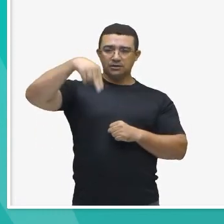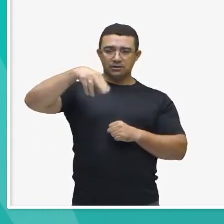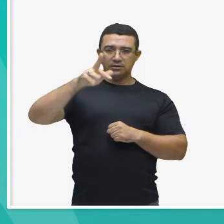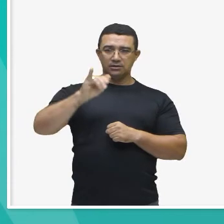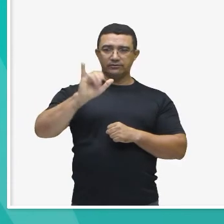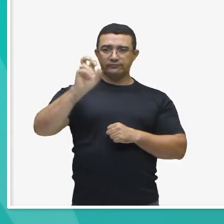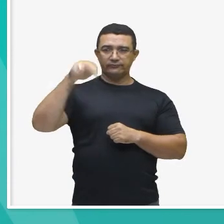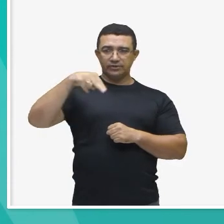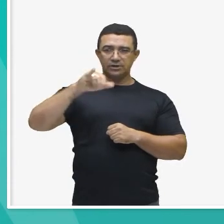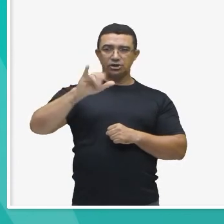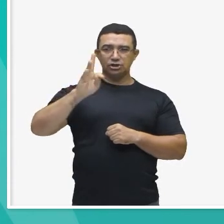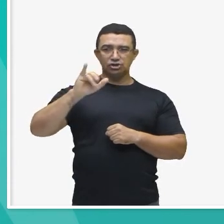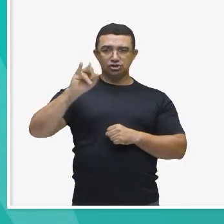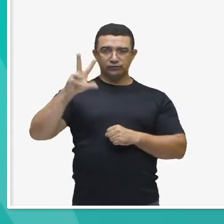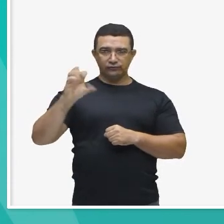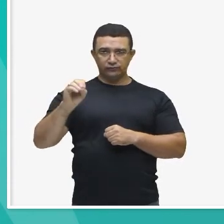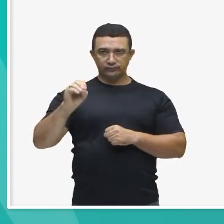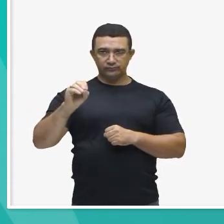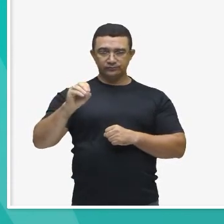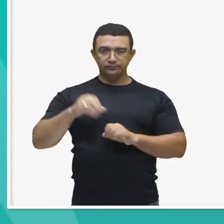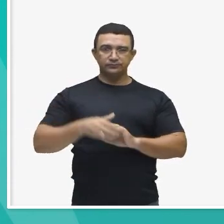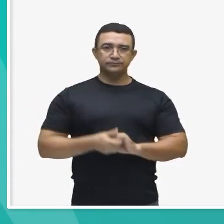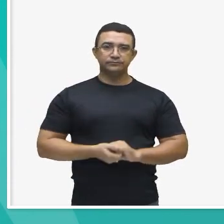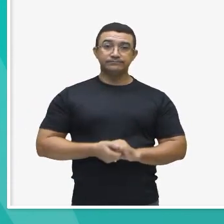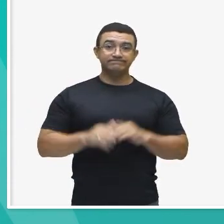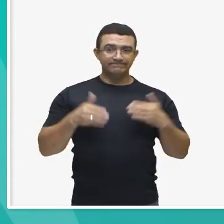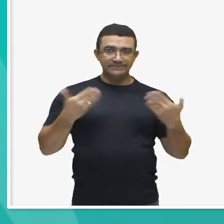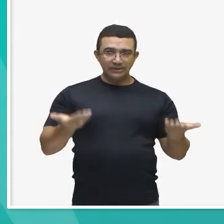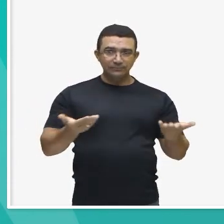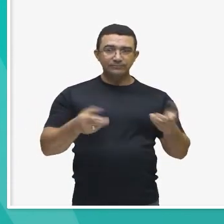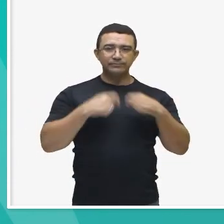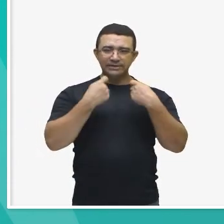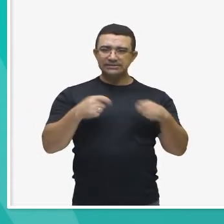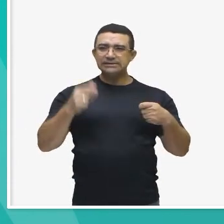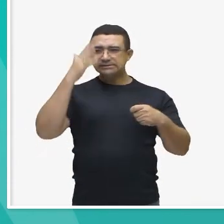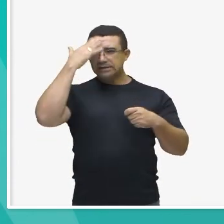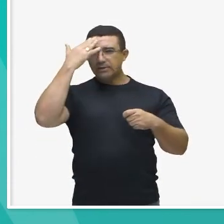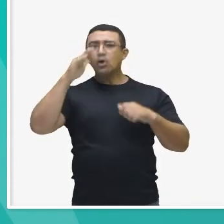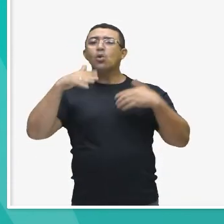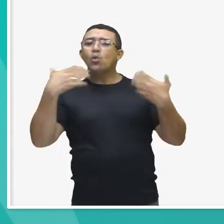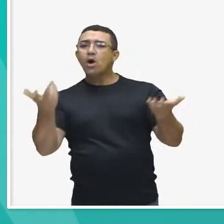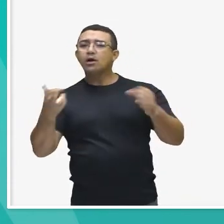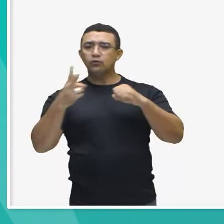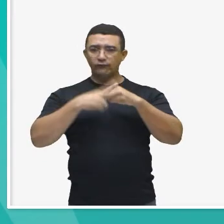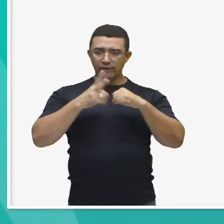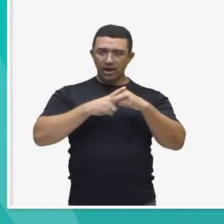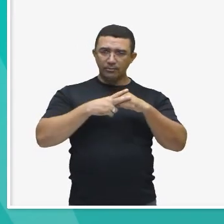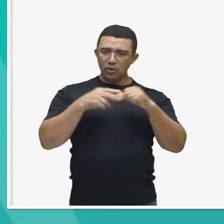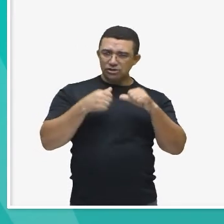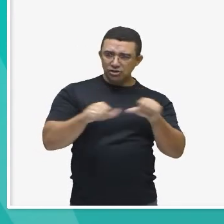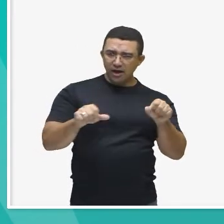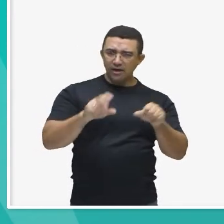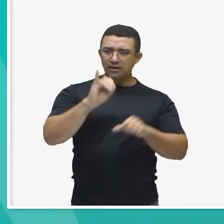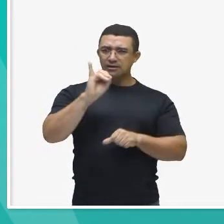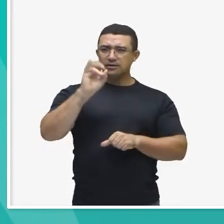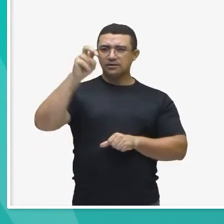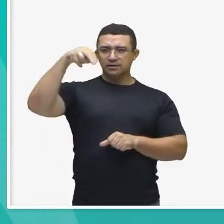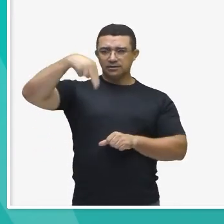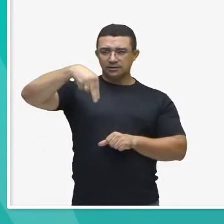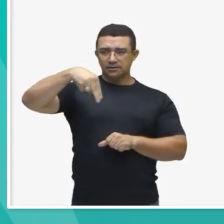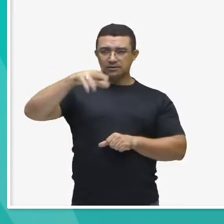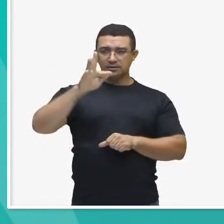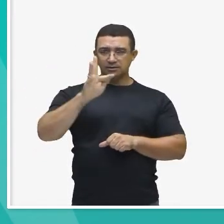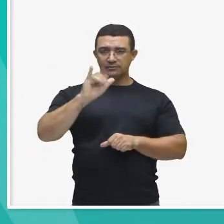formas no infinitivo. Então, eu tenho que saber quando é que o verbo está na forma do infinitivo. Quando